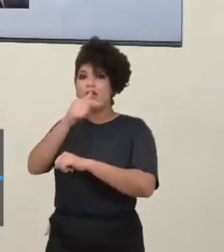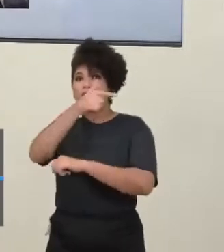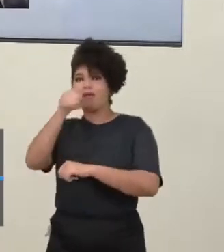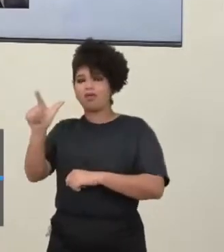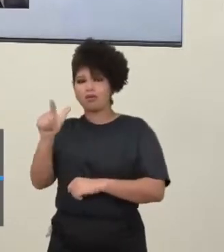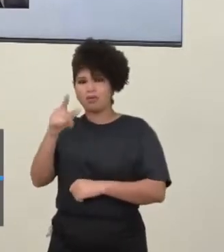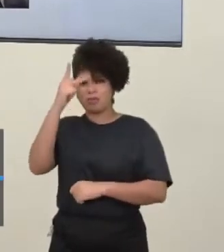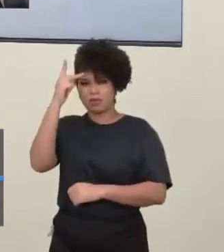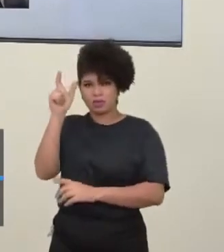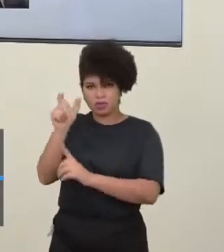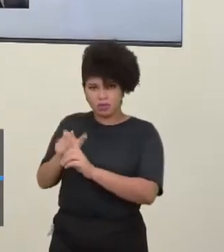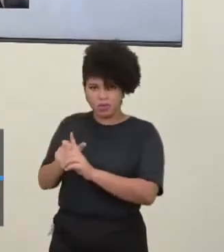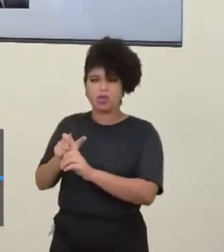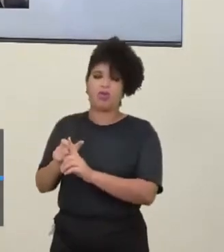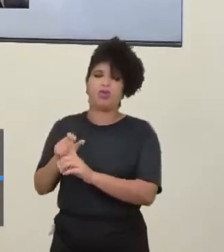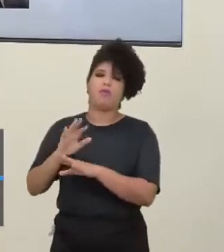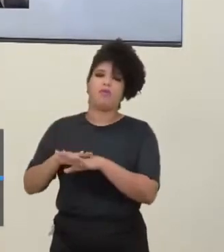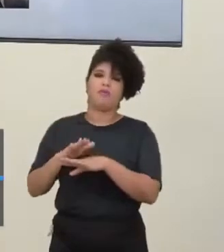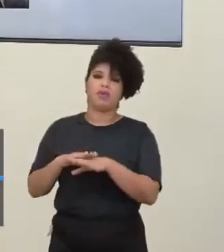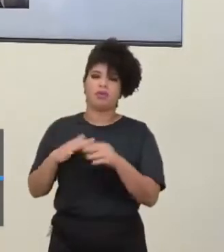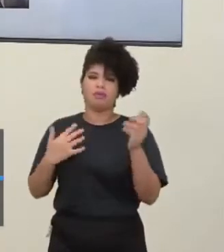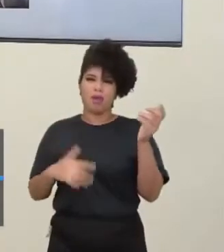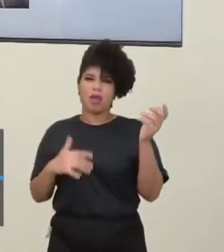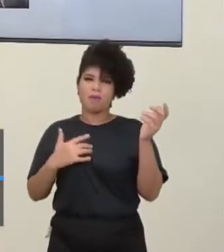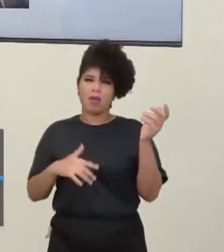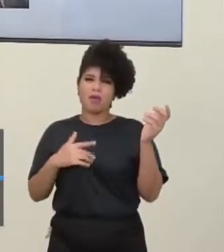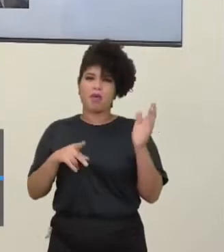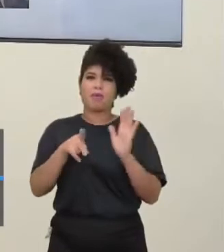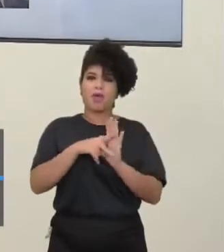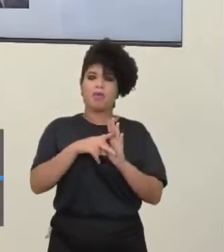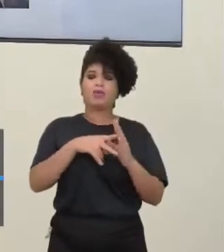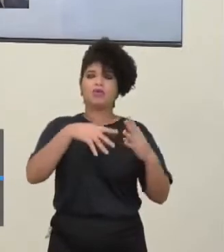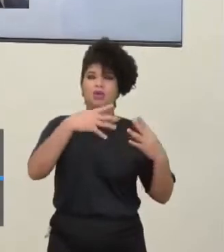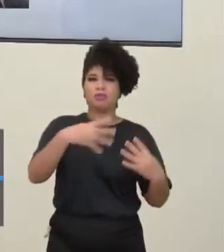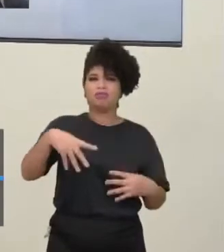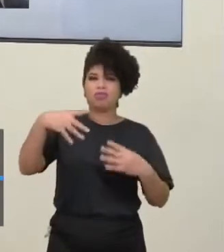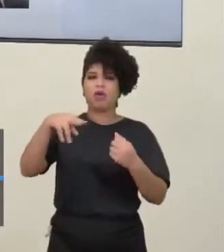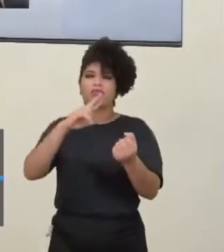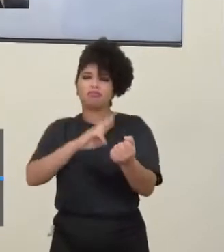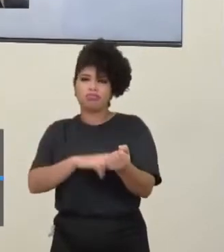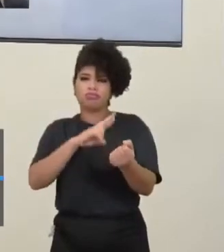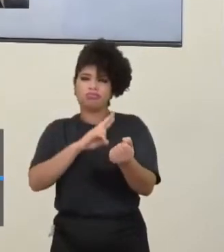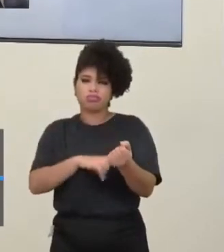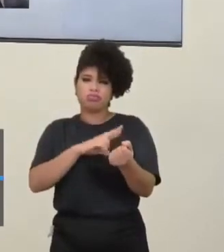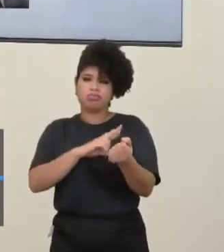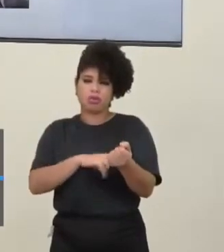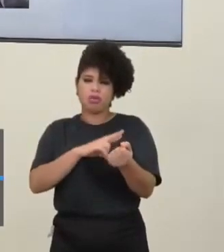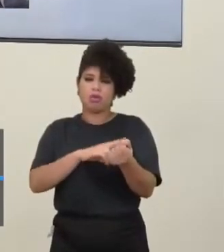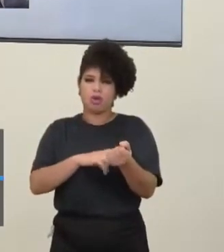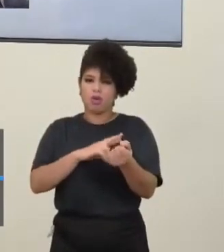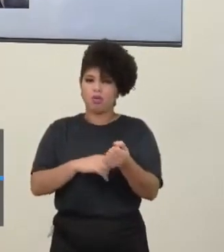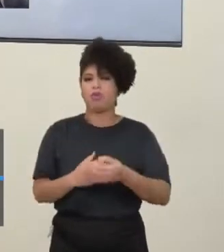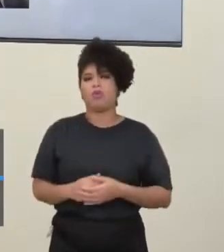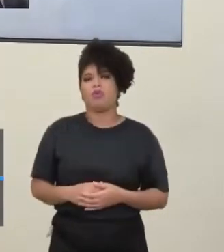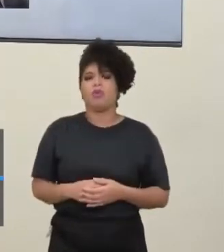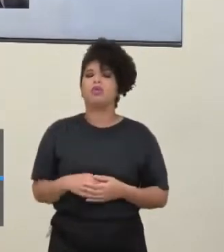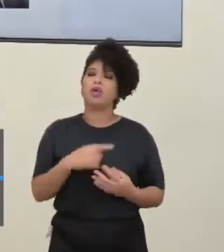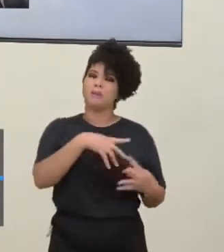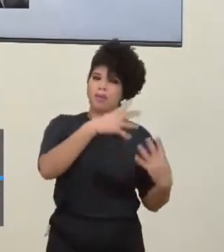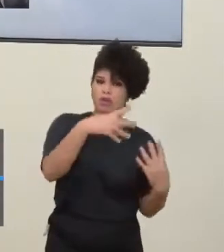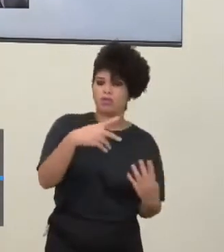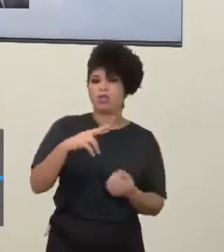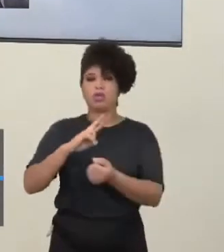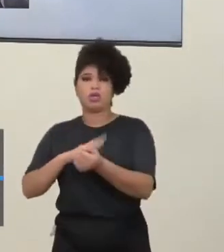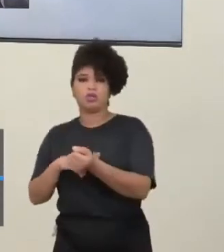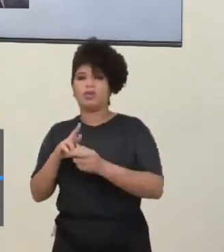esse apoio musical. Geralmente ele vai fazer a parte rítmica, né? Geralmente quem faz a parte melódica é, né, o músico mesmo,